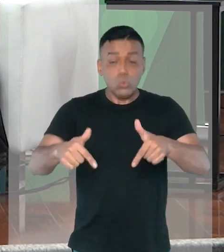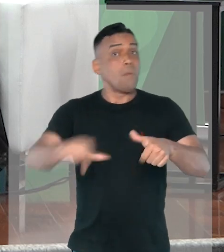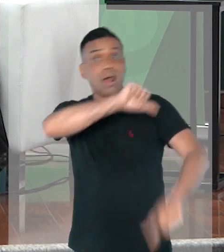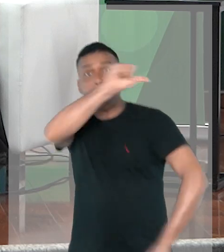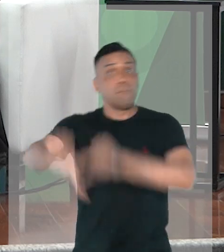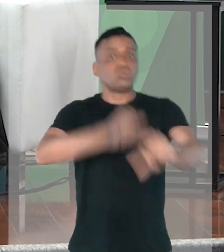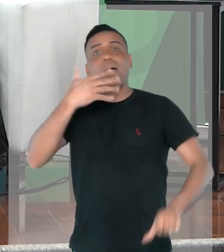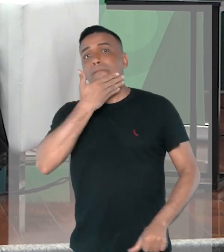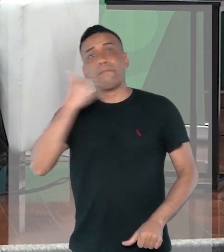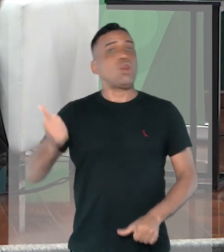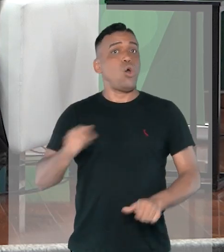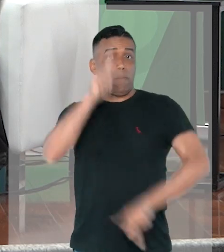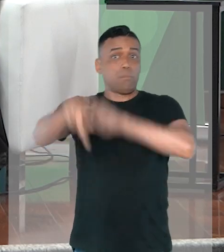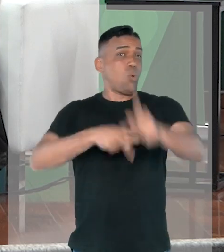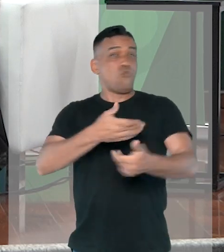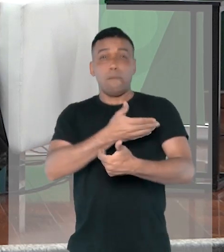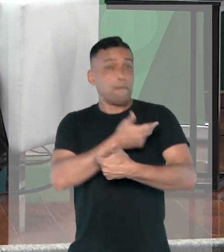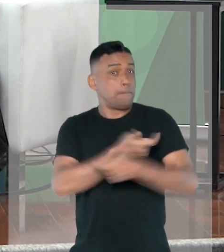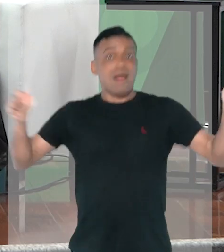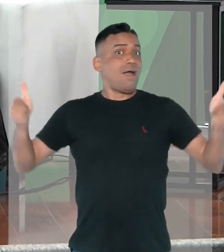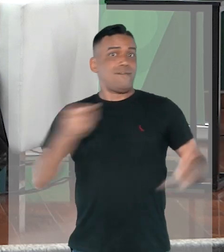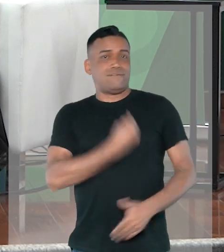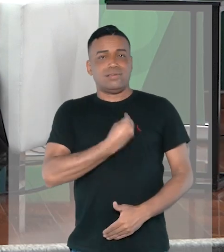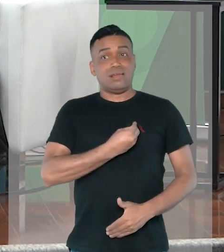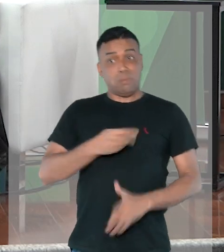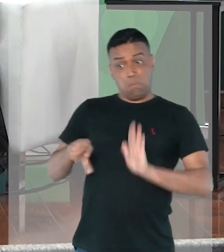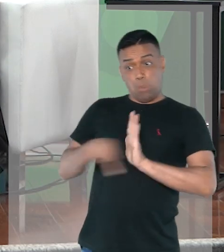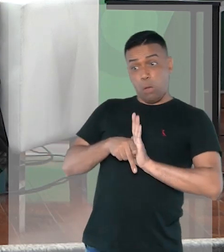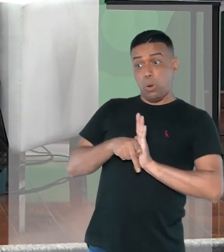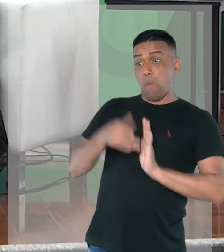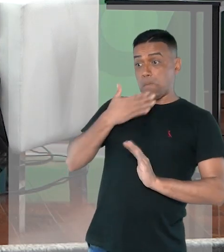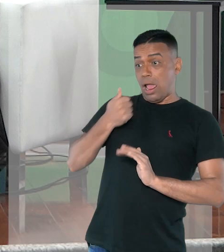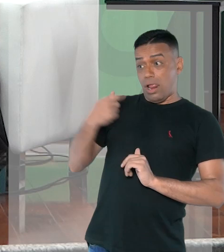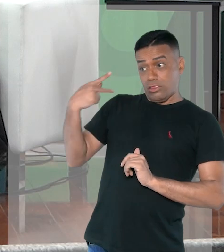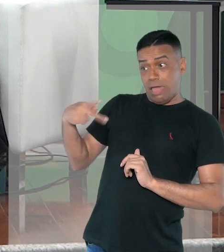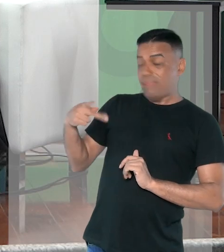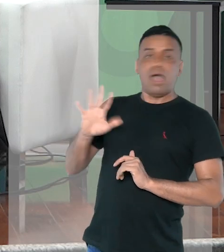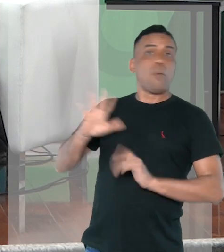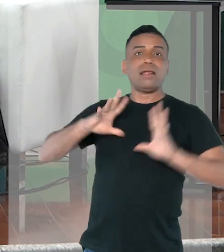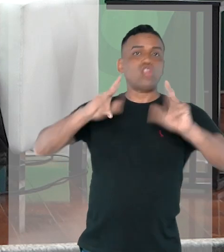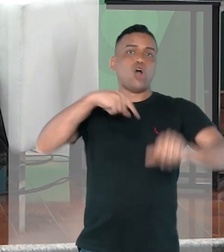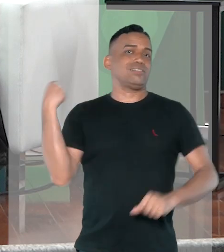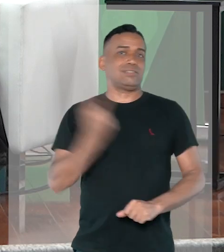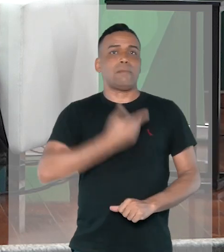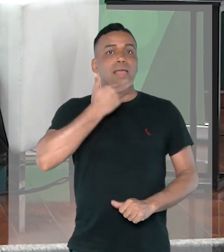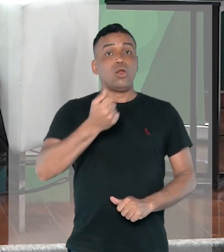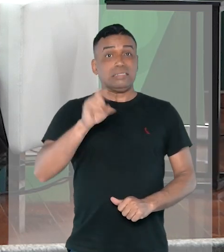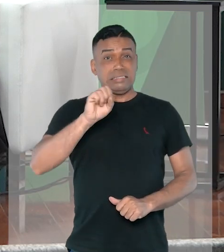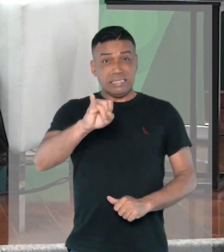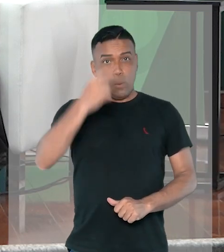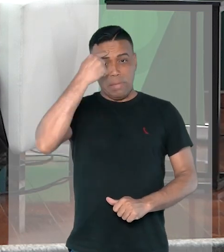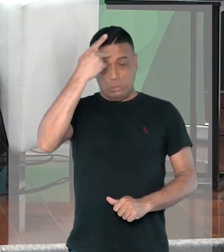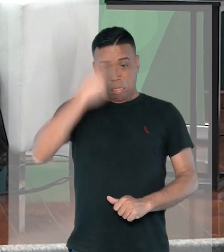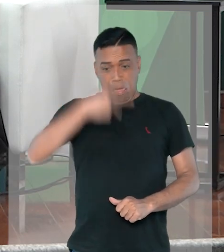melhor para o maior número de seres. Não é melhor para ele, melhor para todos nós. Porque se eu penso só em mim, é um